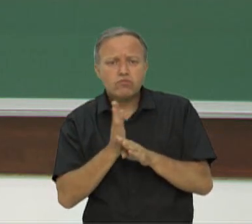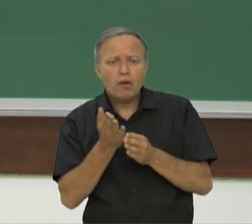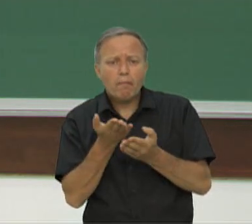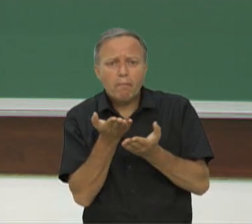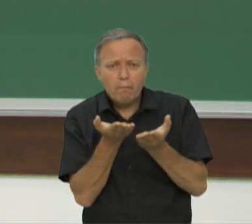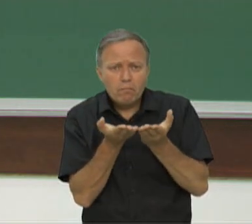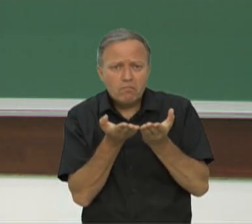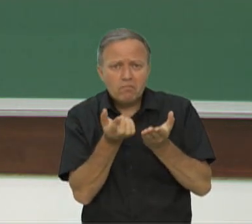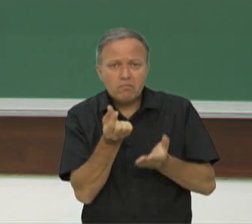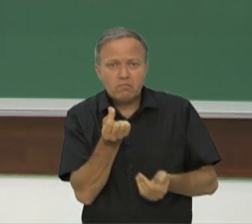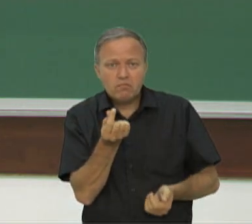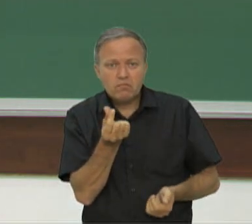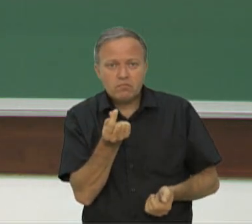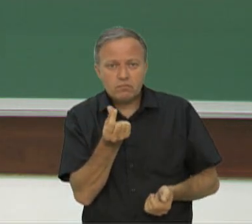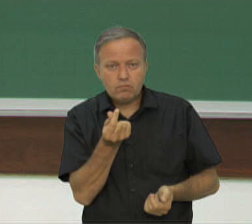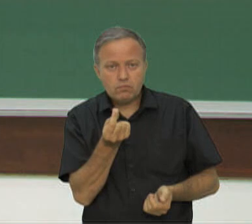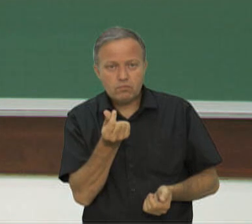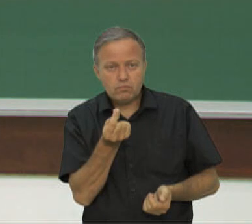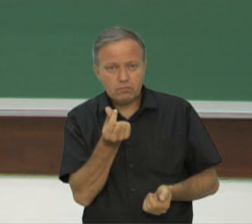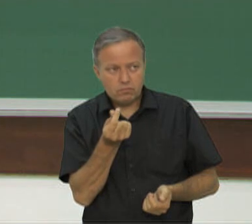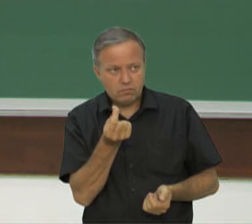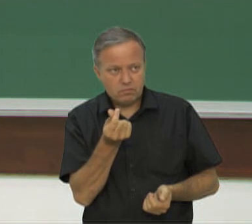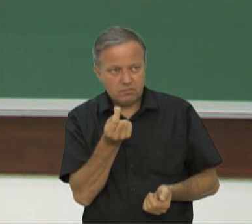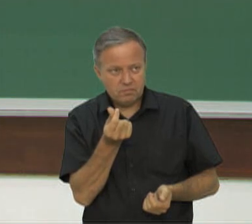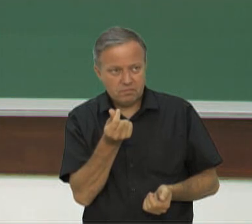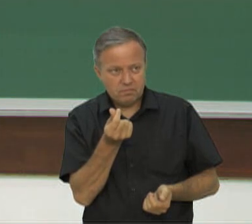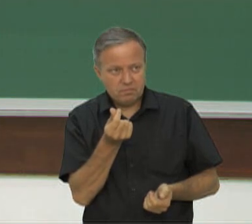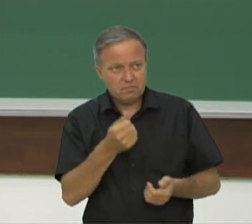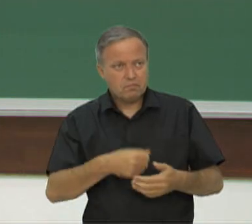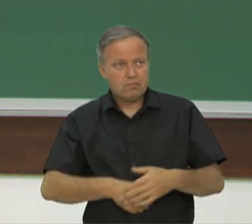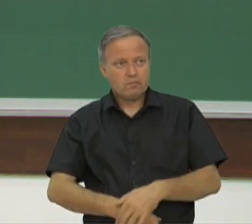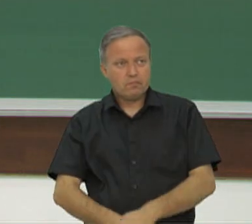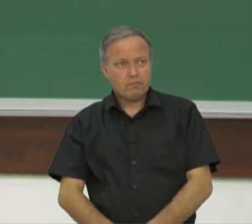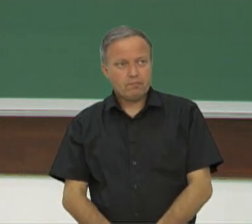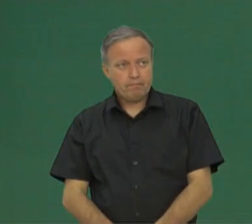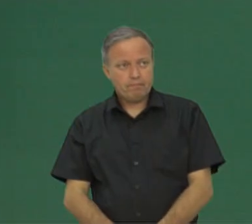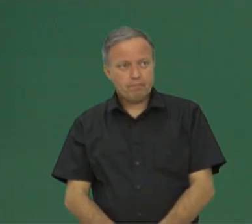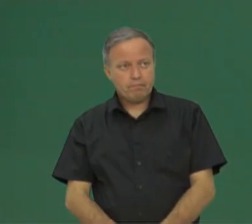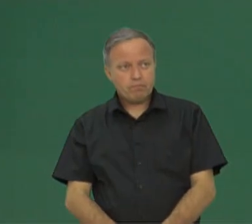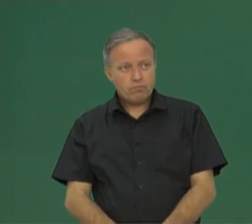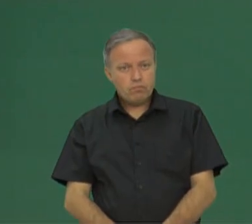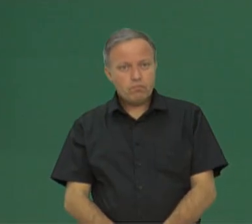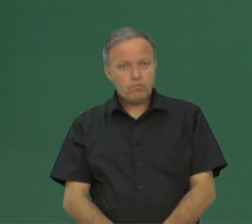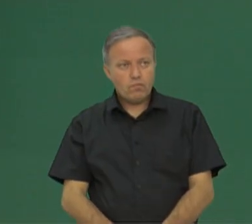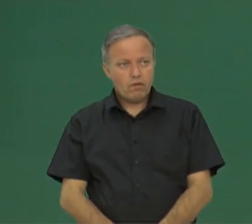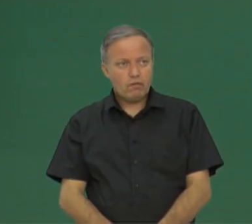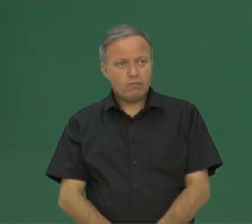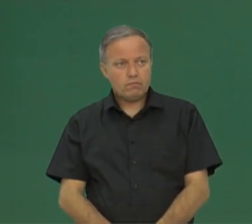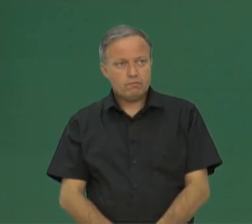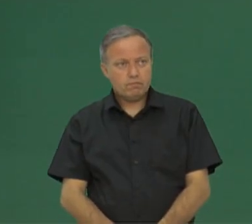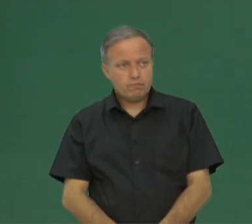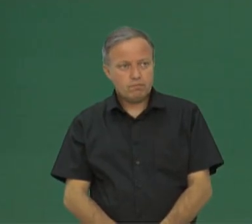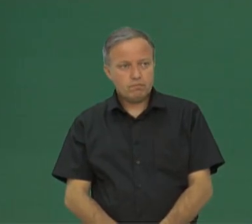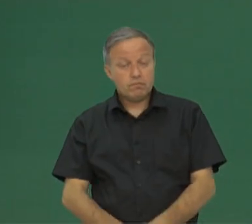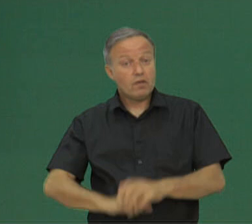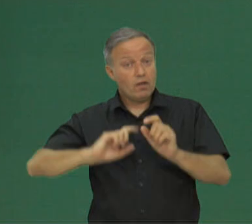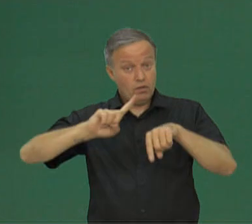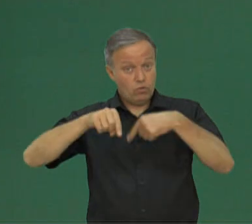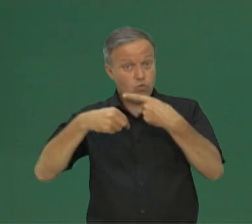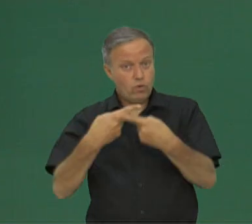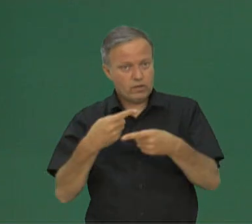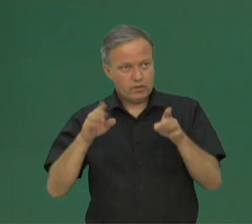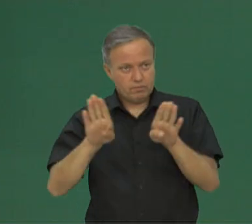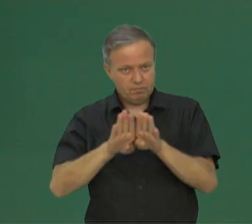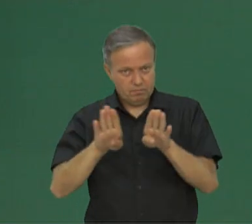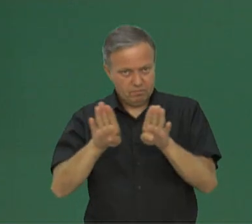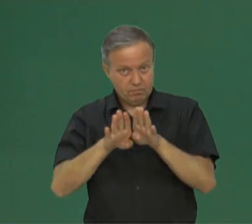continuar fazendo suas apresentações. Certo? Vamos seguir em frente. Olha só, outra performance